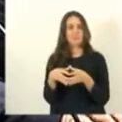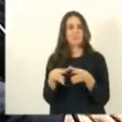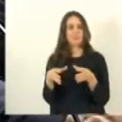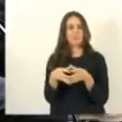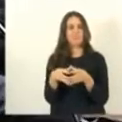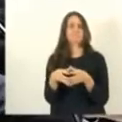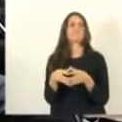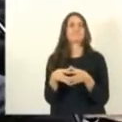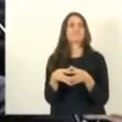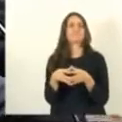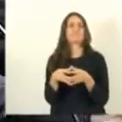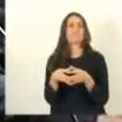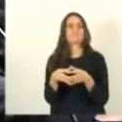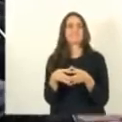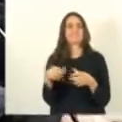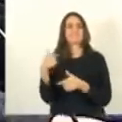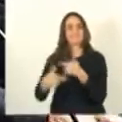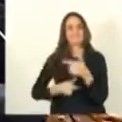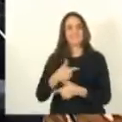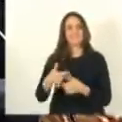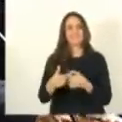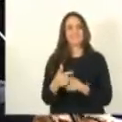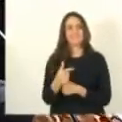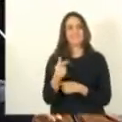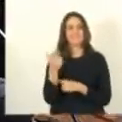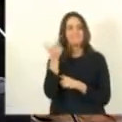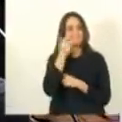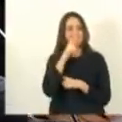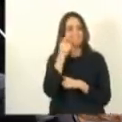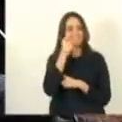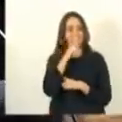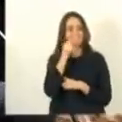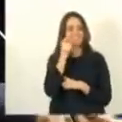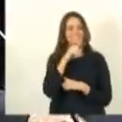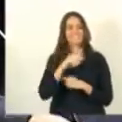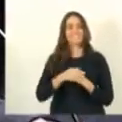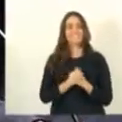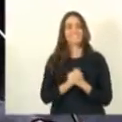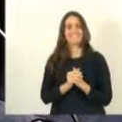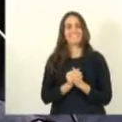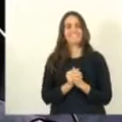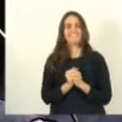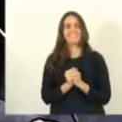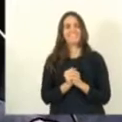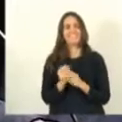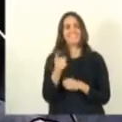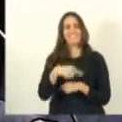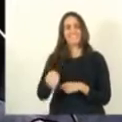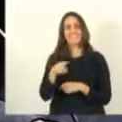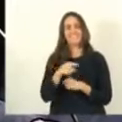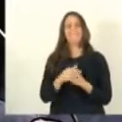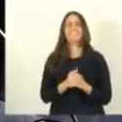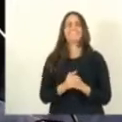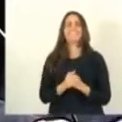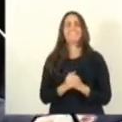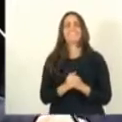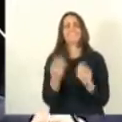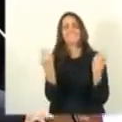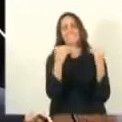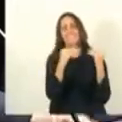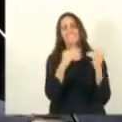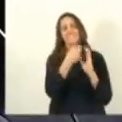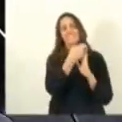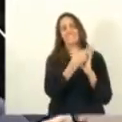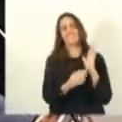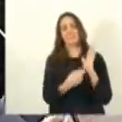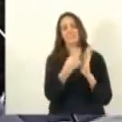trabalhando para que a gente possa chegar num consenso, num denominador comum, colocar as palavras certas,